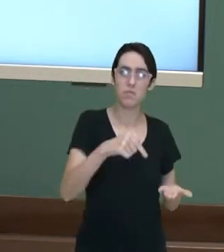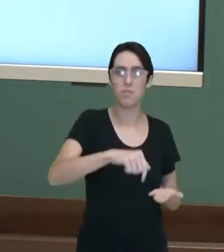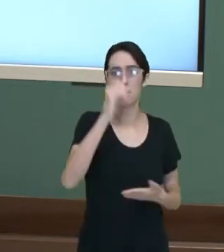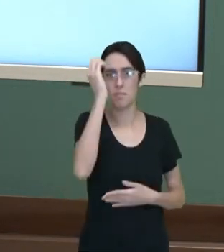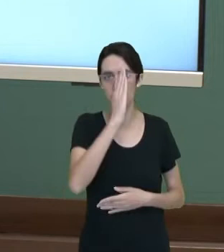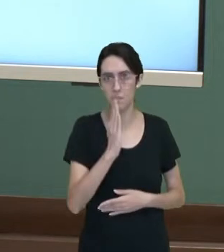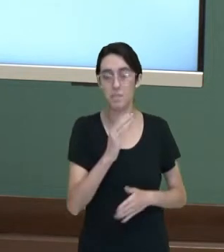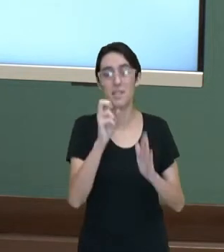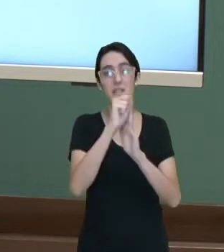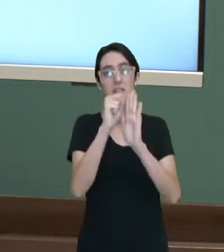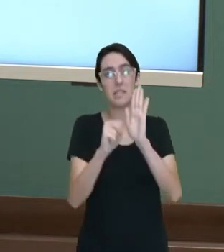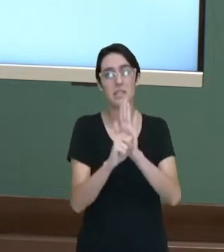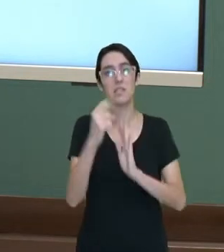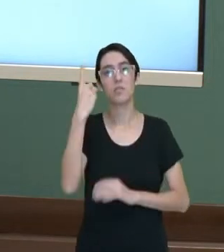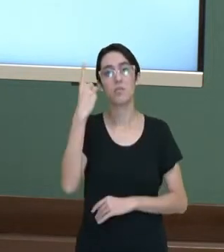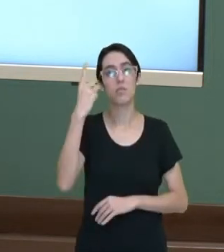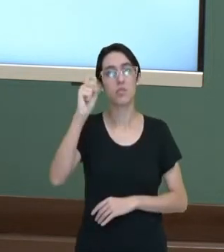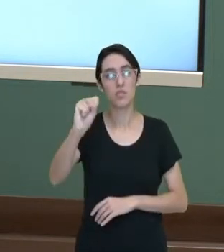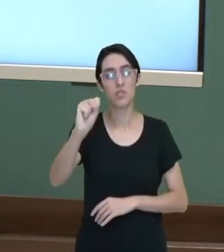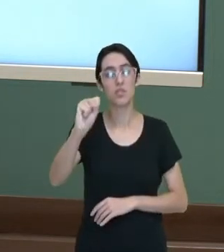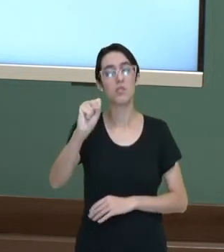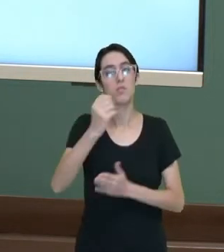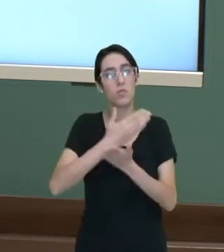XVIII, desenvolveu-se o comércio de